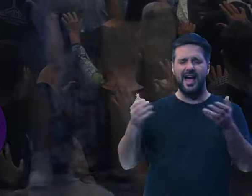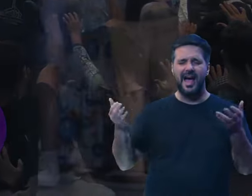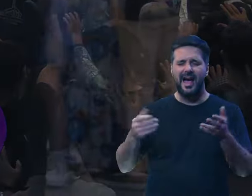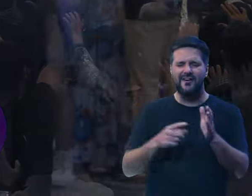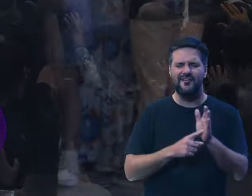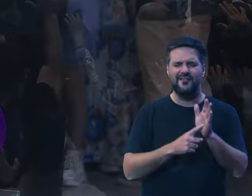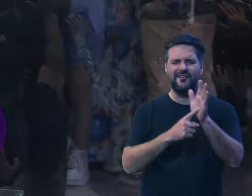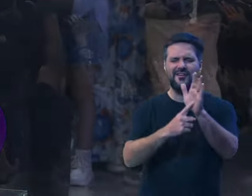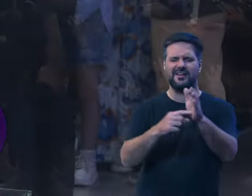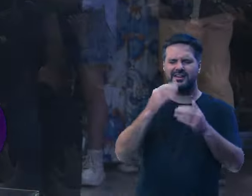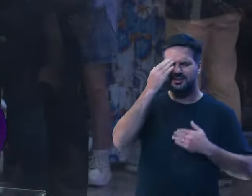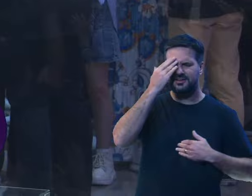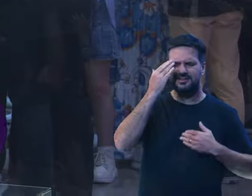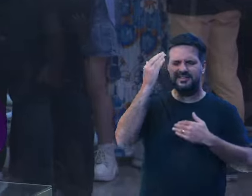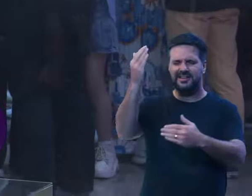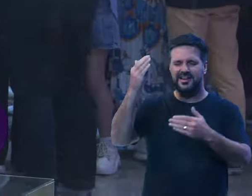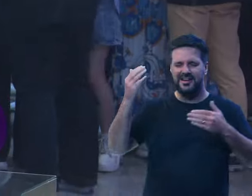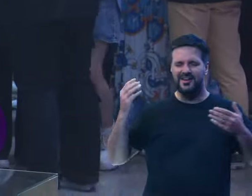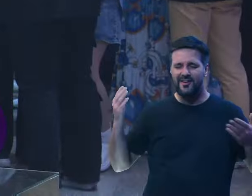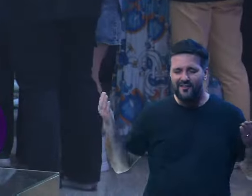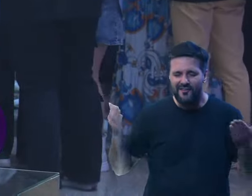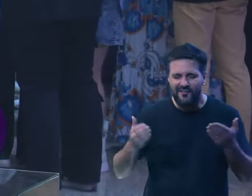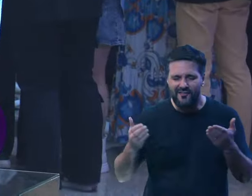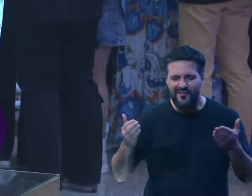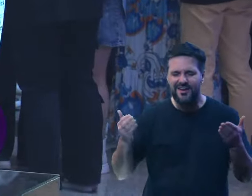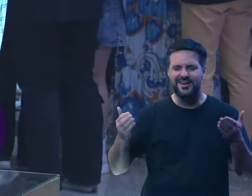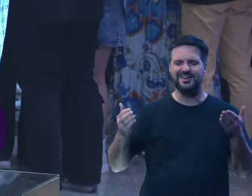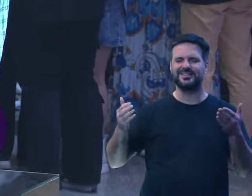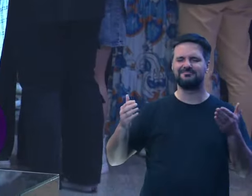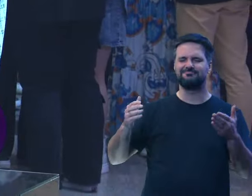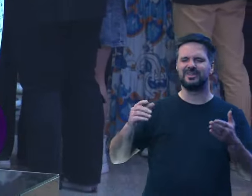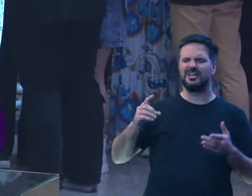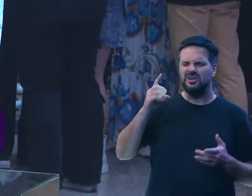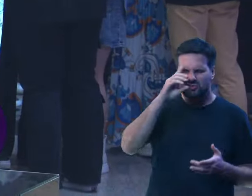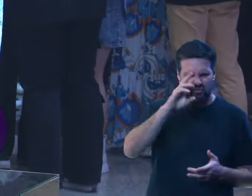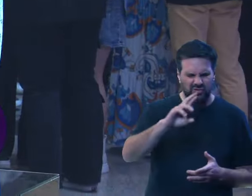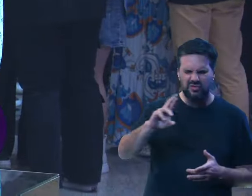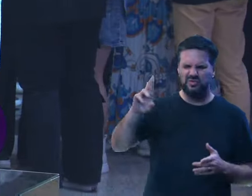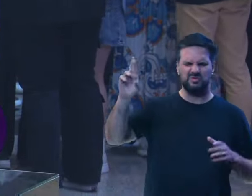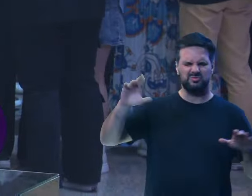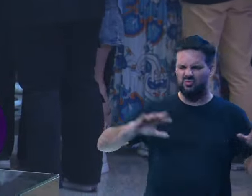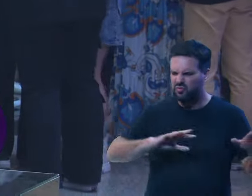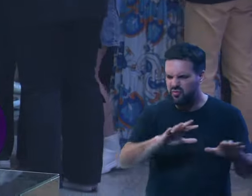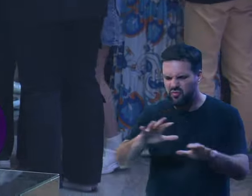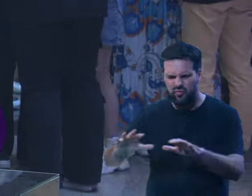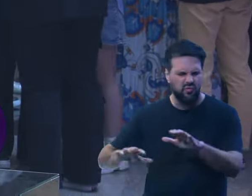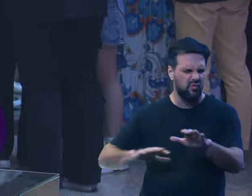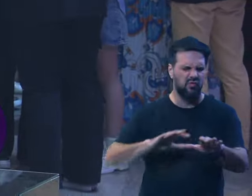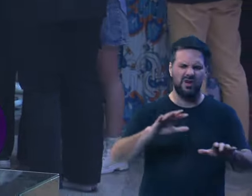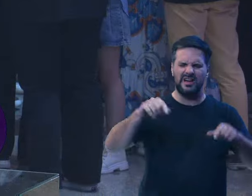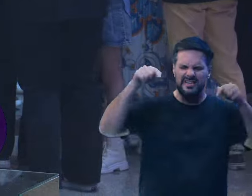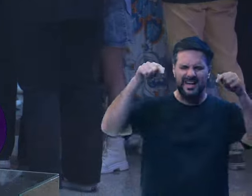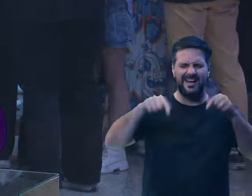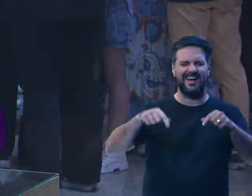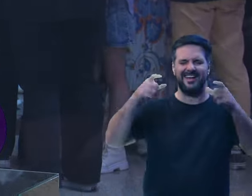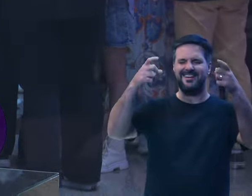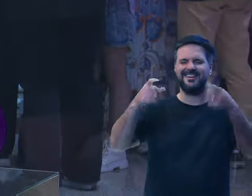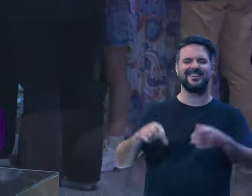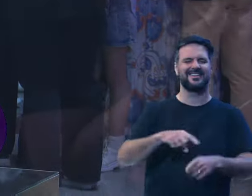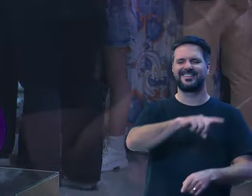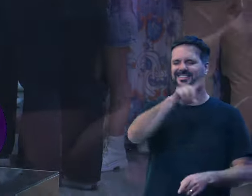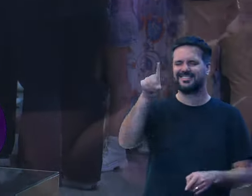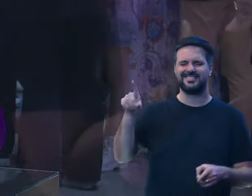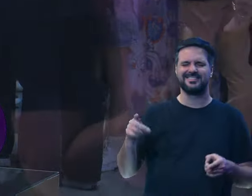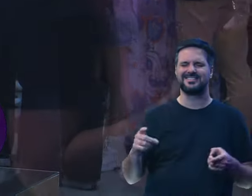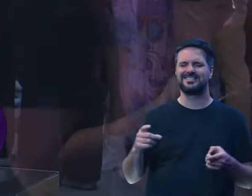manifesta. Obrigado, Deus, porque ainda hoje o Senhor se move no nosso meio. O Senhor transforma vidas, Pai. Obrigado, Deus, porque